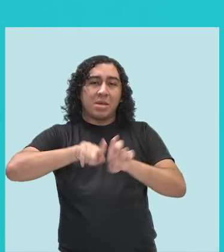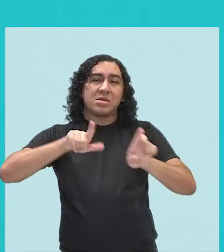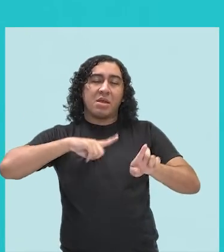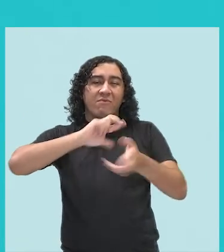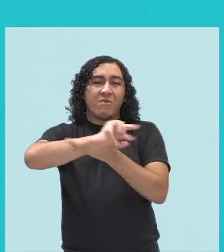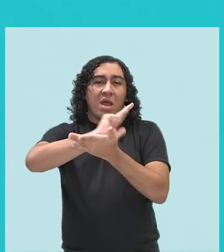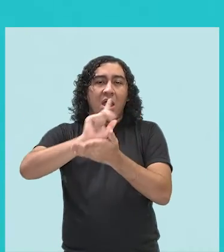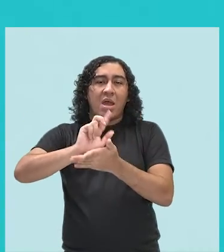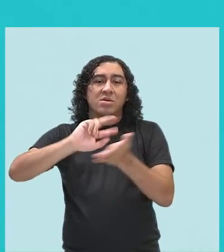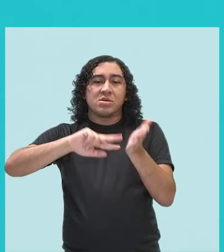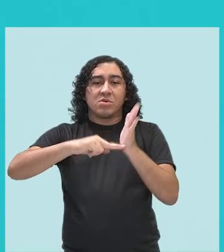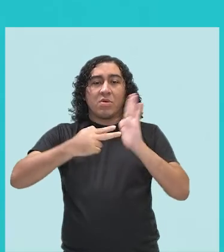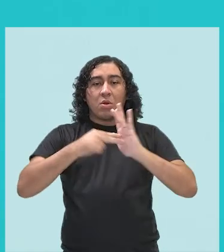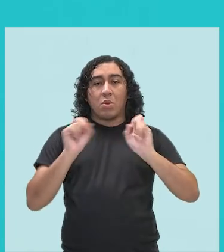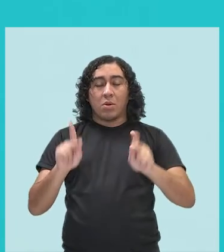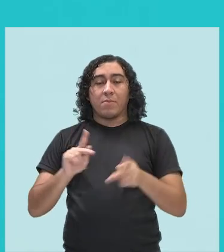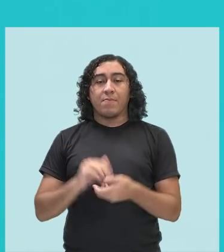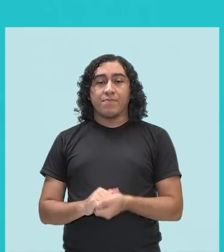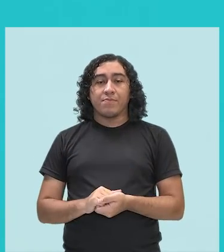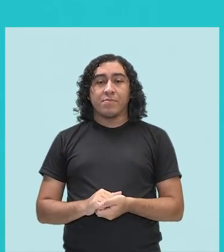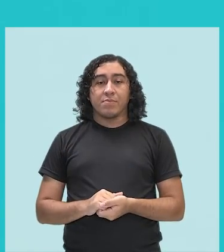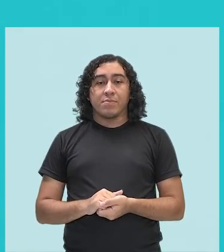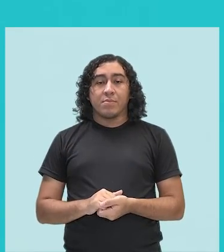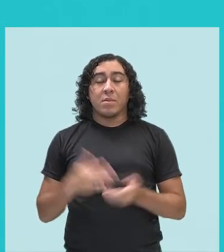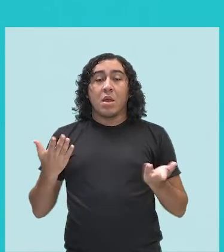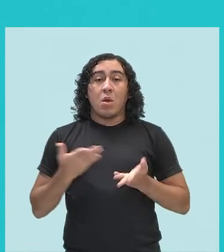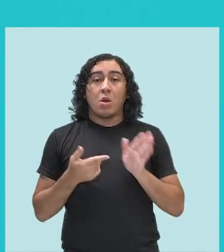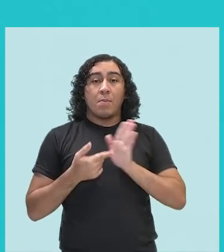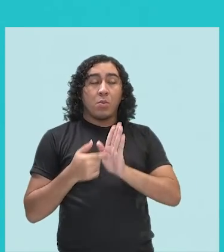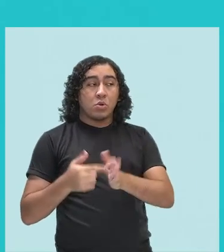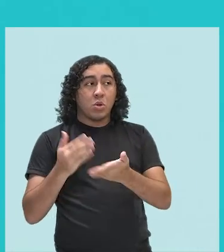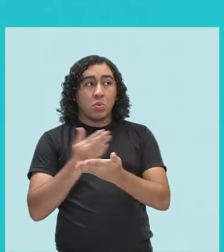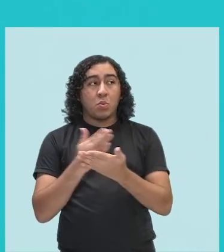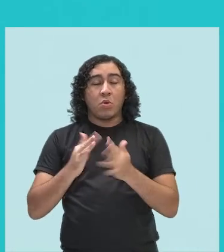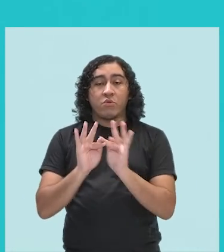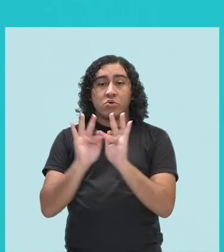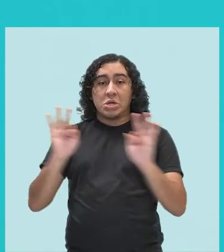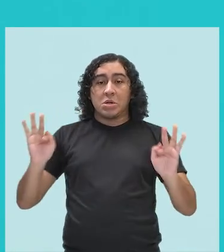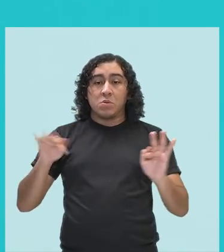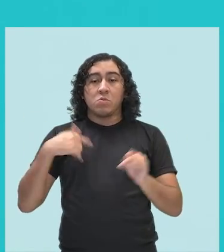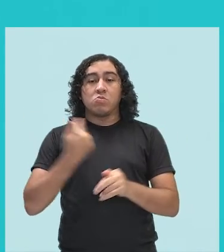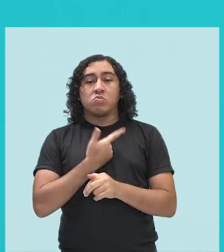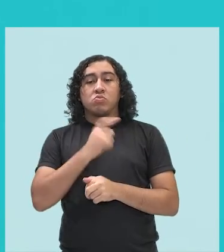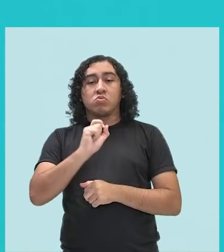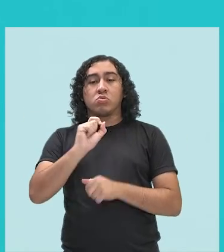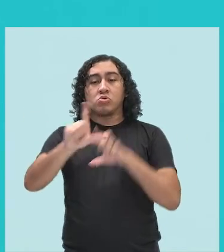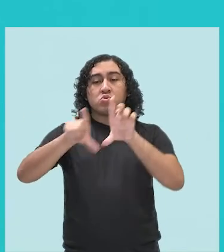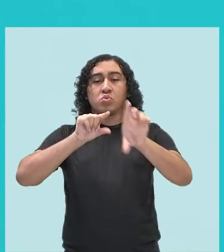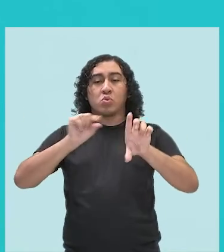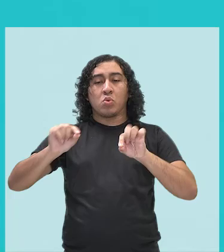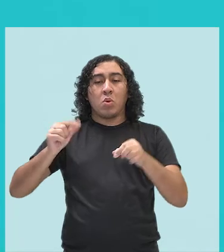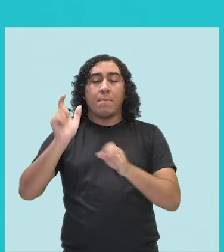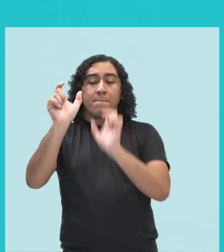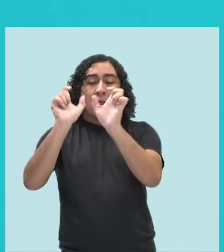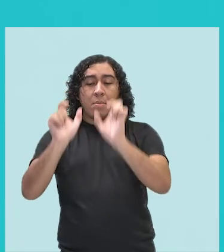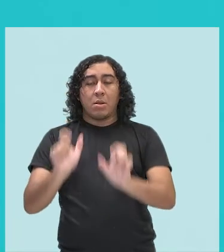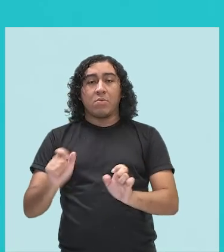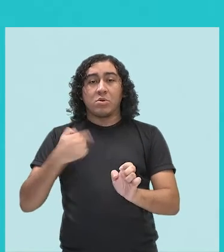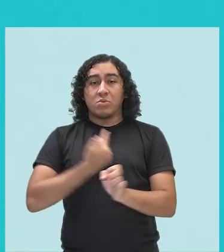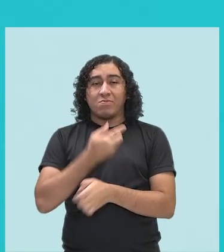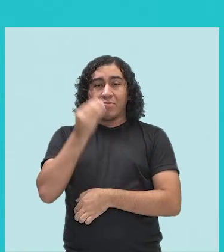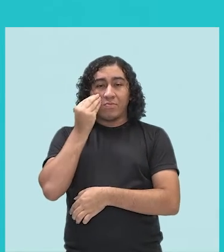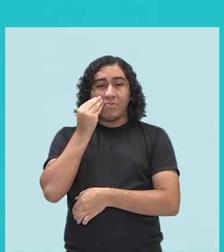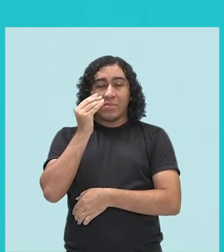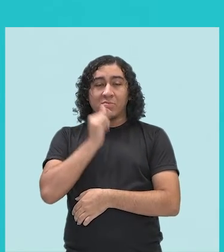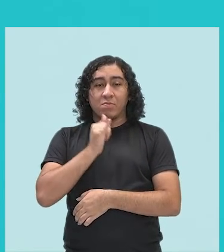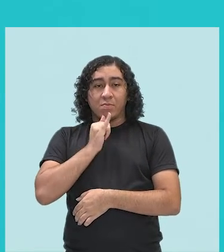dor, só que com vários significados, tá certo? Eu vou mostrar para vocês agora algumas frases, né, que nós vamos escolher entre